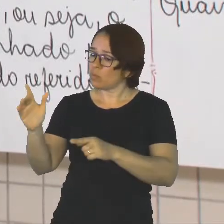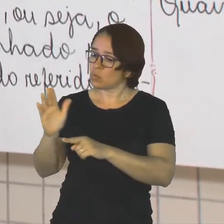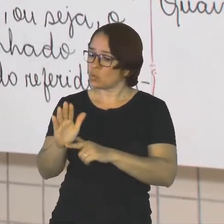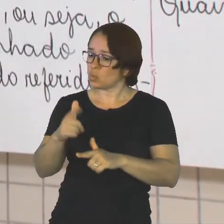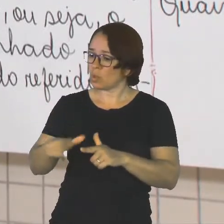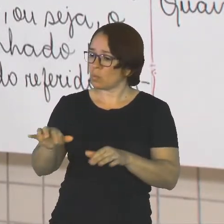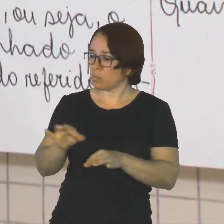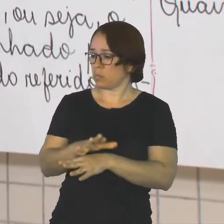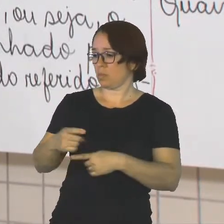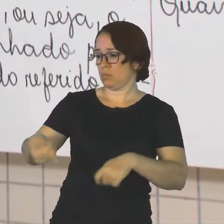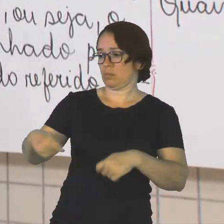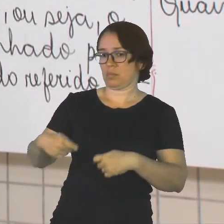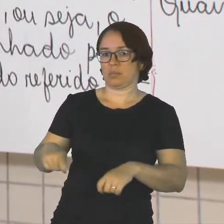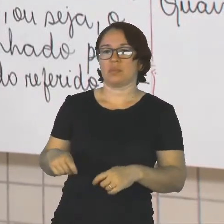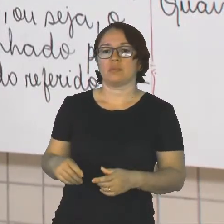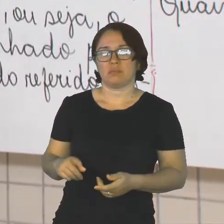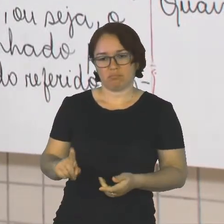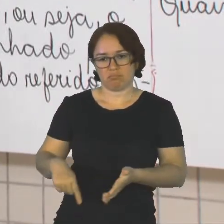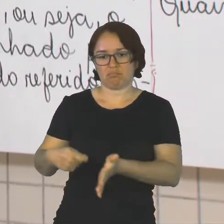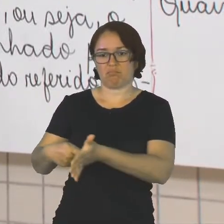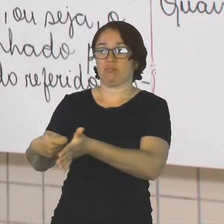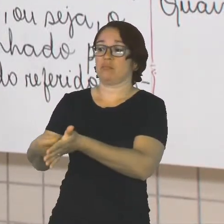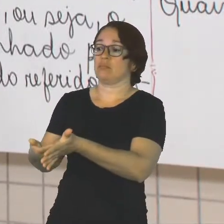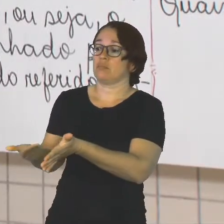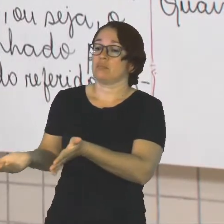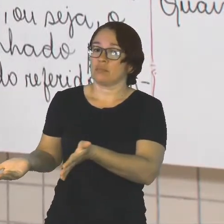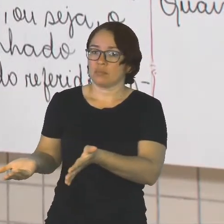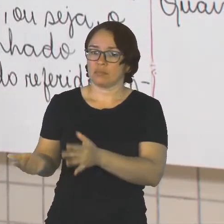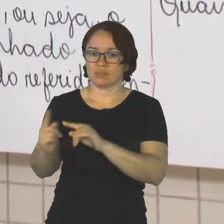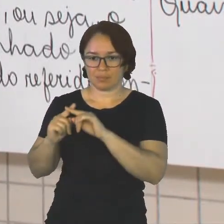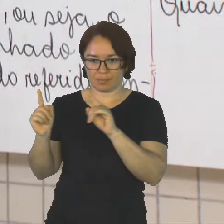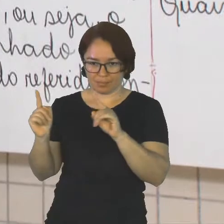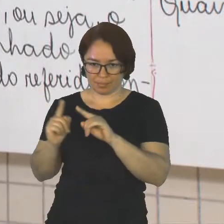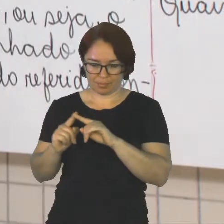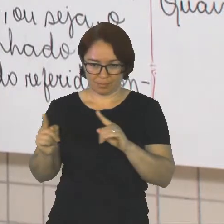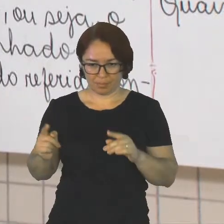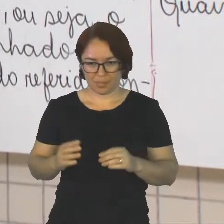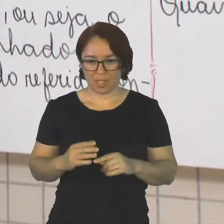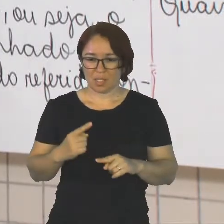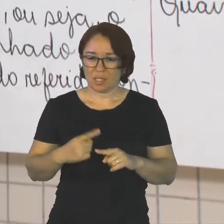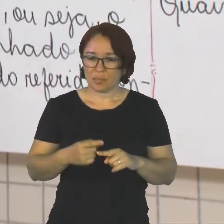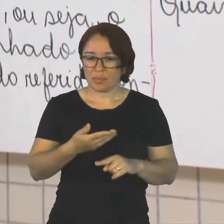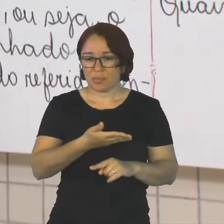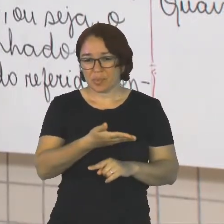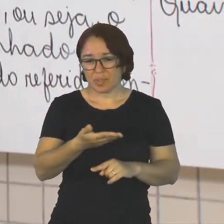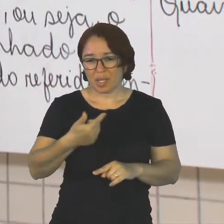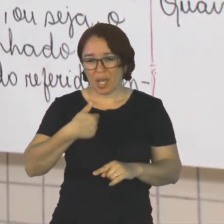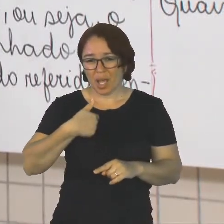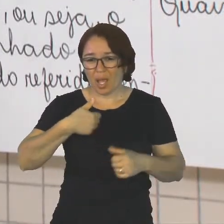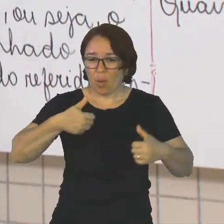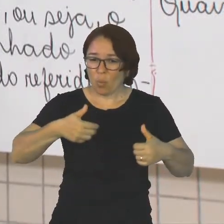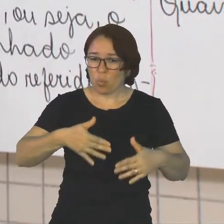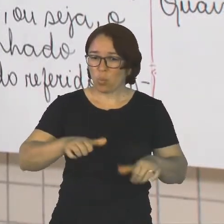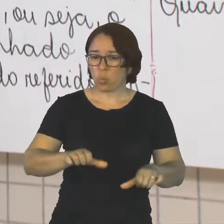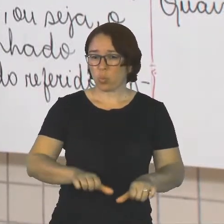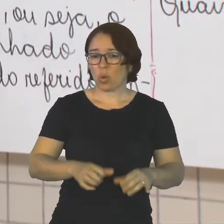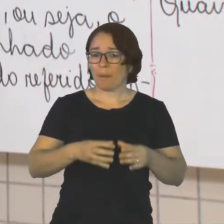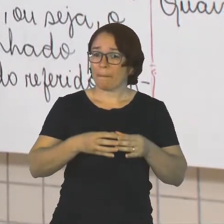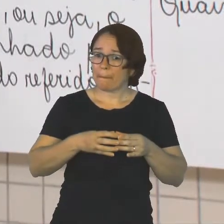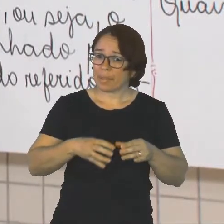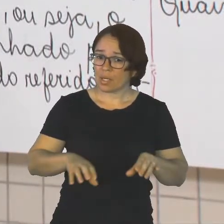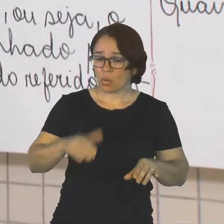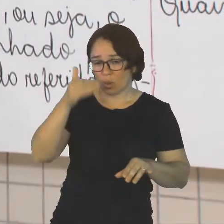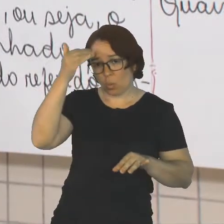uma reivindicação para que algum problema, alguma insatisfação nessa área comercial